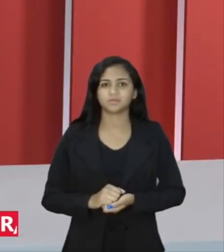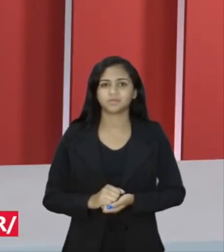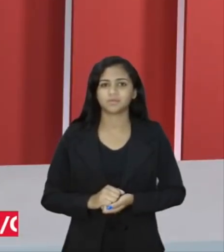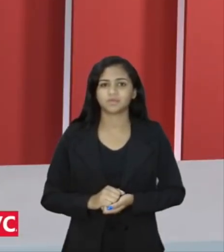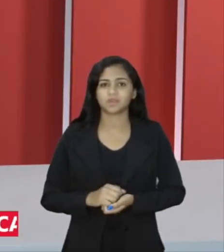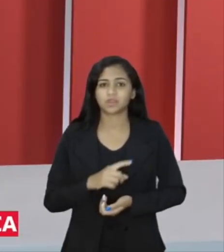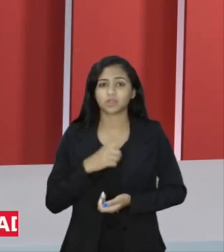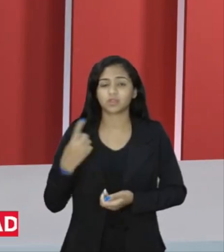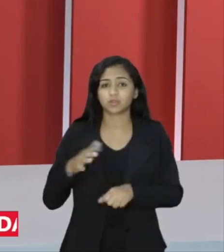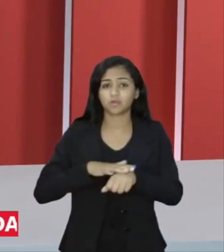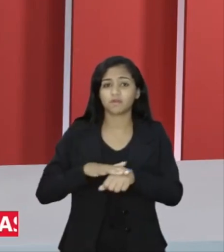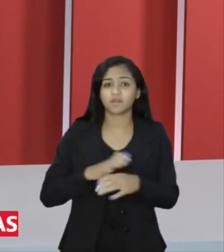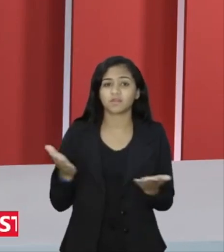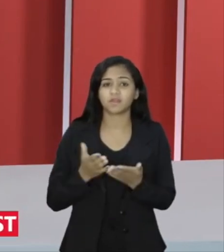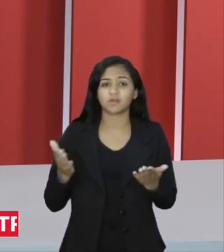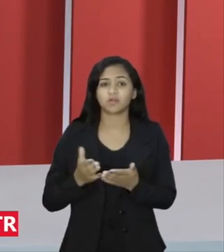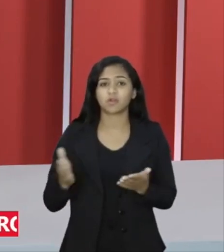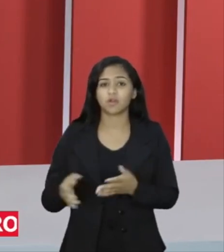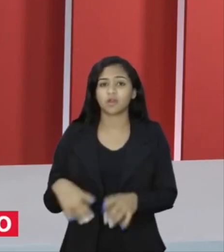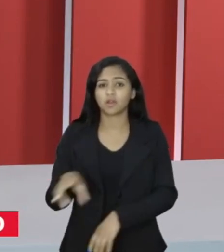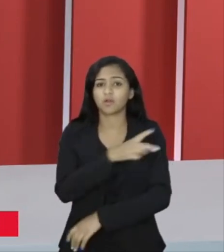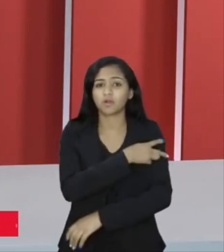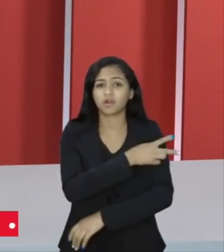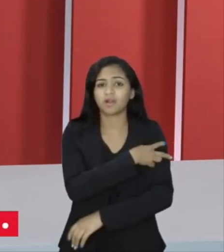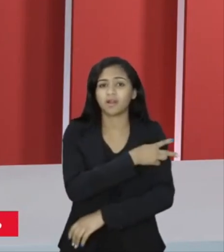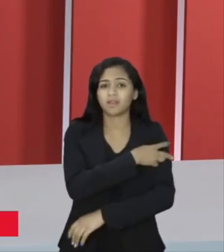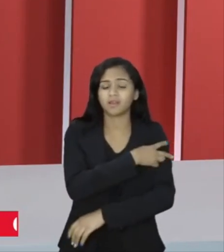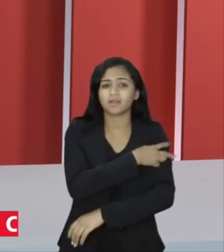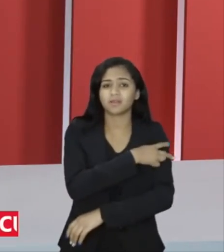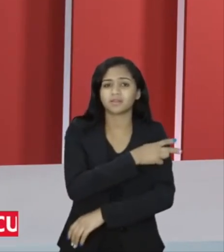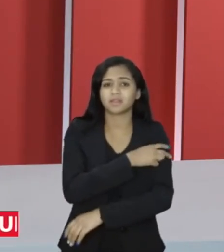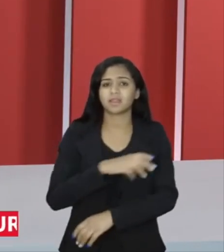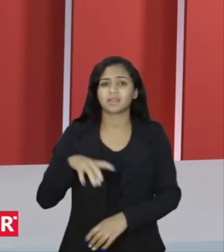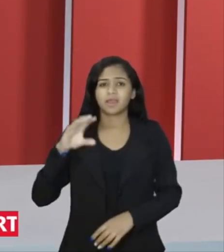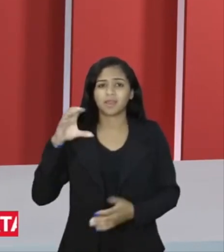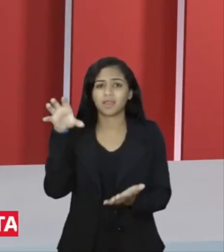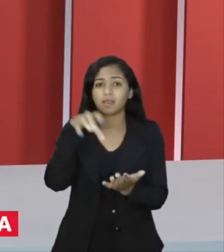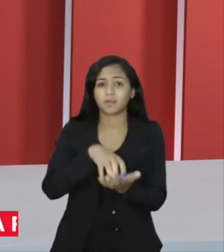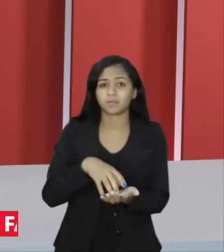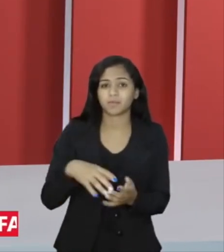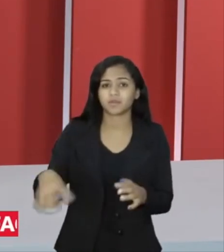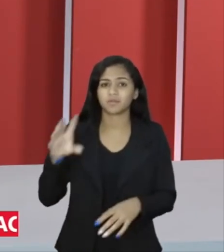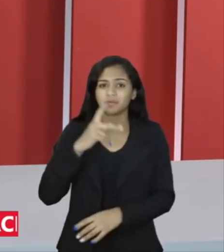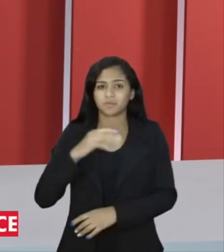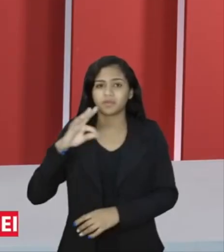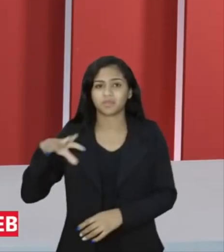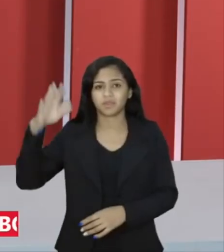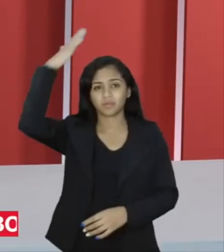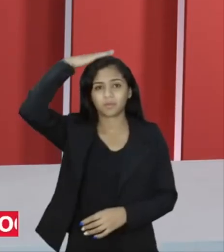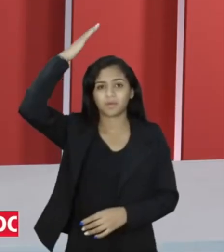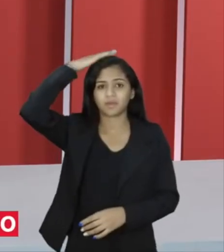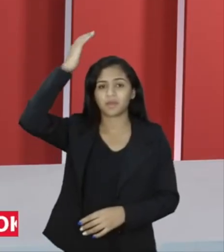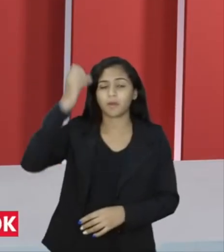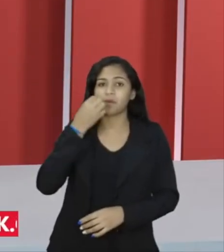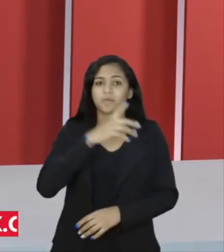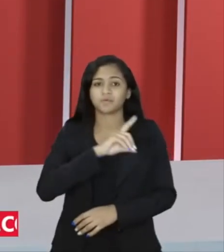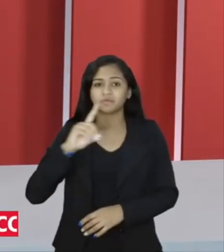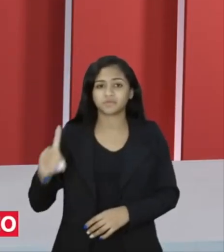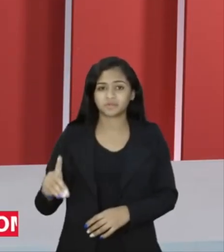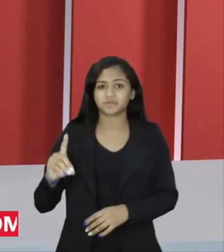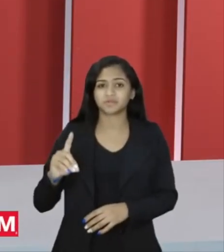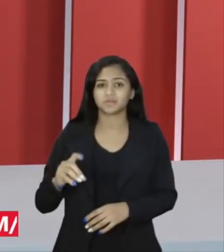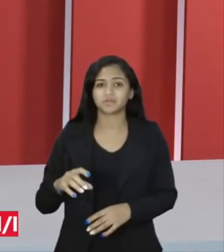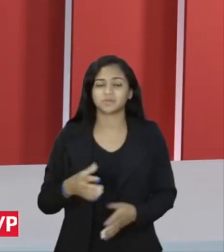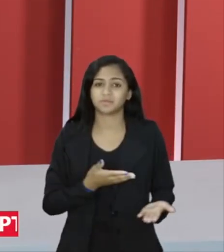A gente conversa agora com o líder da bancada do PT na Câmara, deputado federal Zeca Dirceu, do PT do Paraná. Bom dia, líder. Bem-vindo mais uma